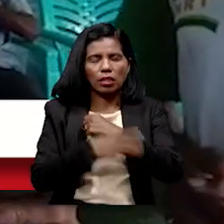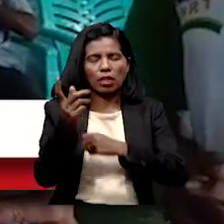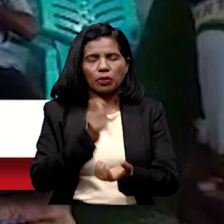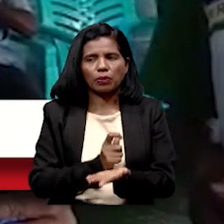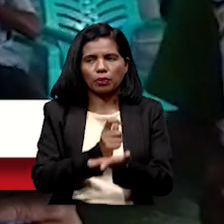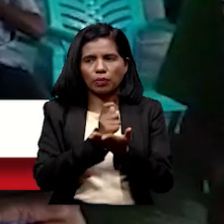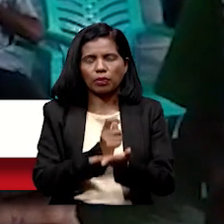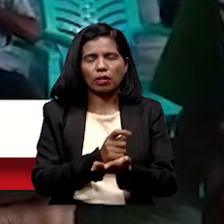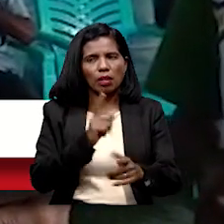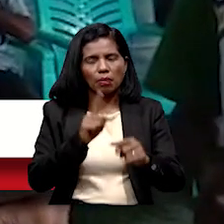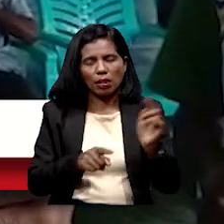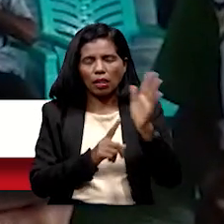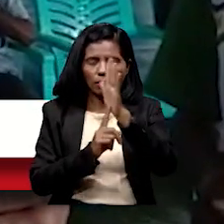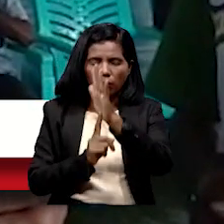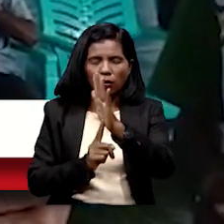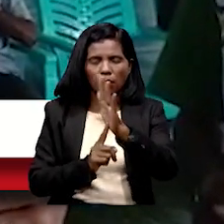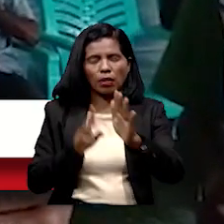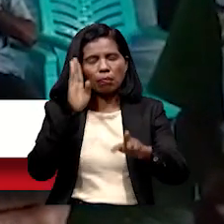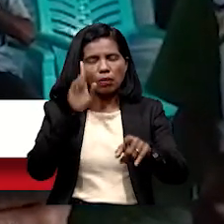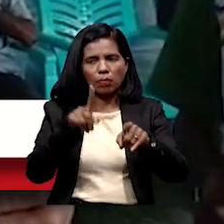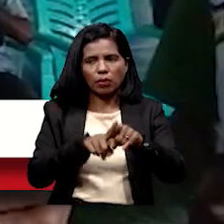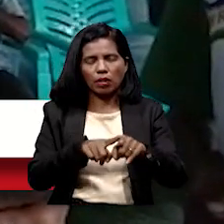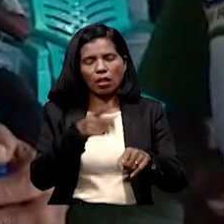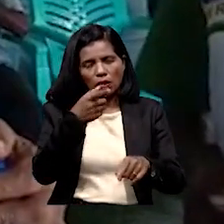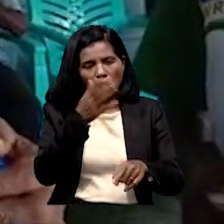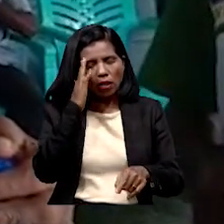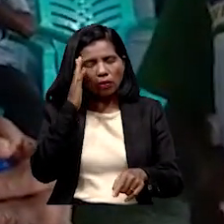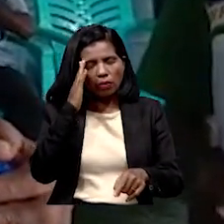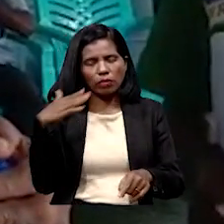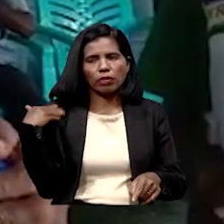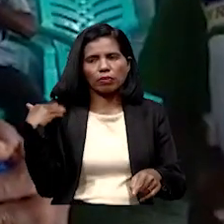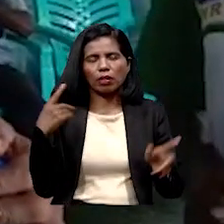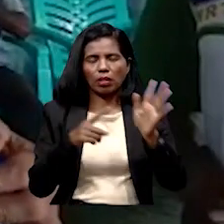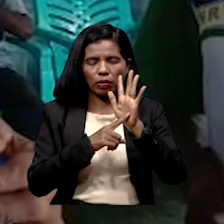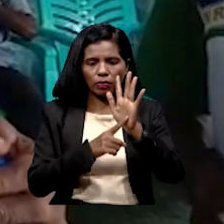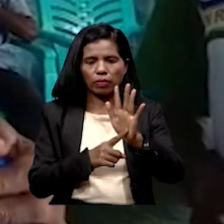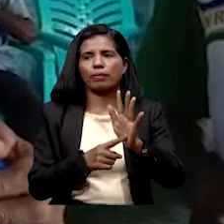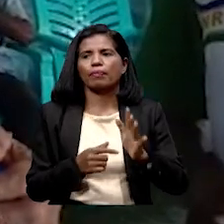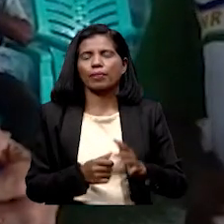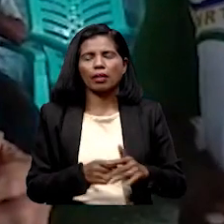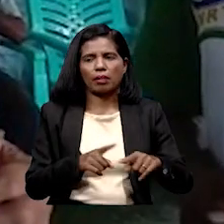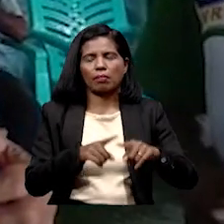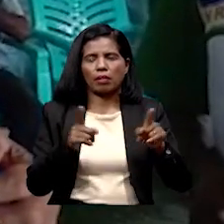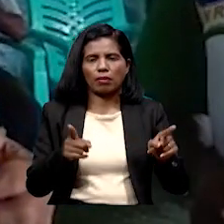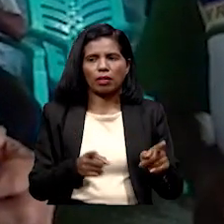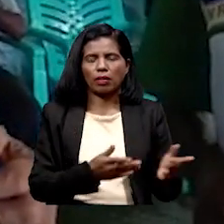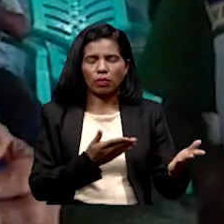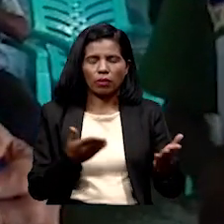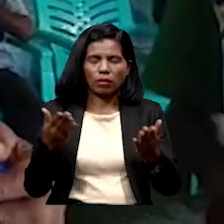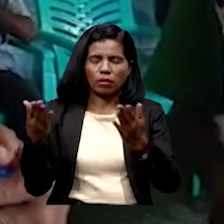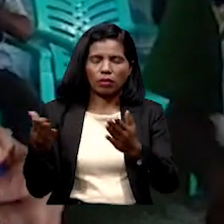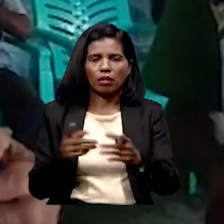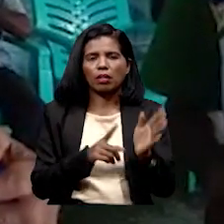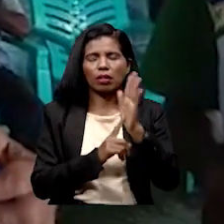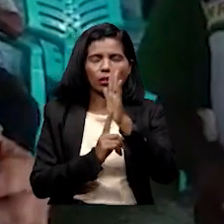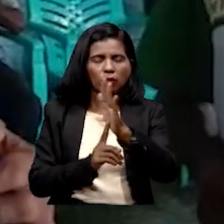verde que alto oba mão boa, a minha noi via minha geração fomo da terra nem a fa terra que tinha. Me vi caro minha lor do ne dia teves, a